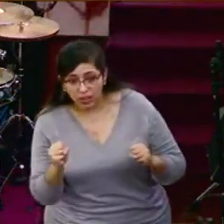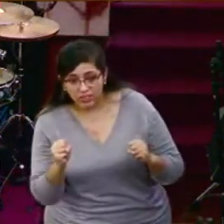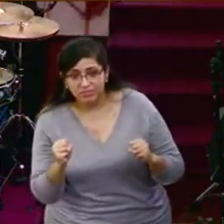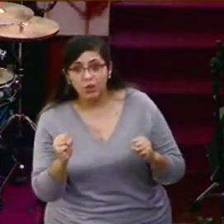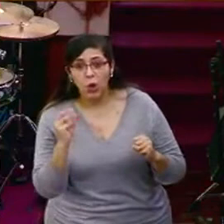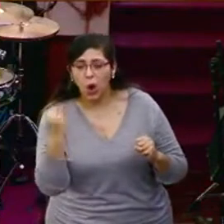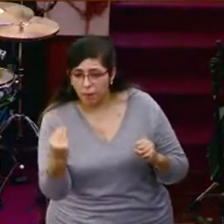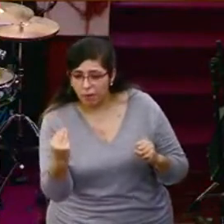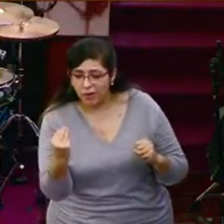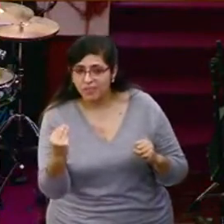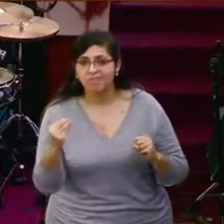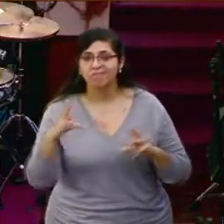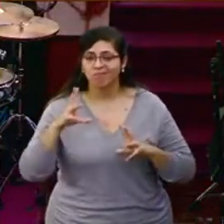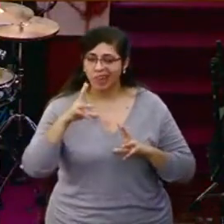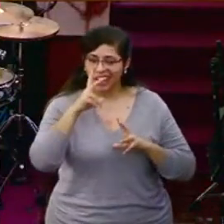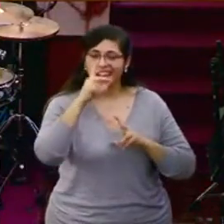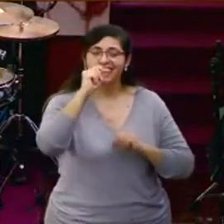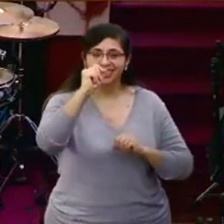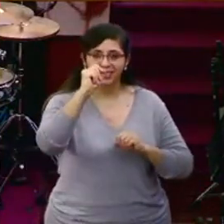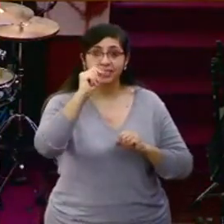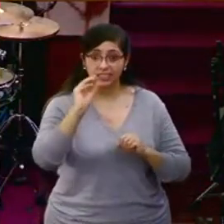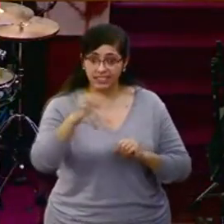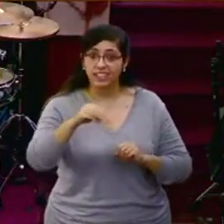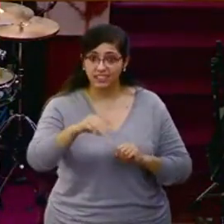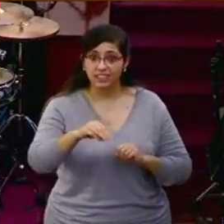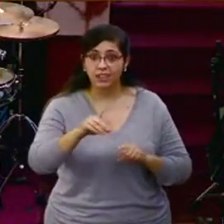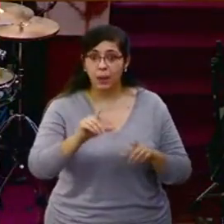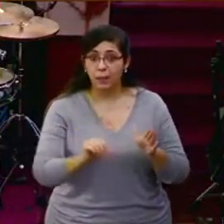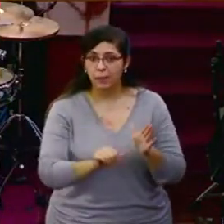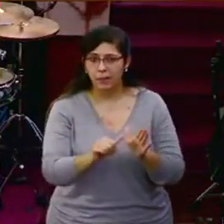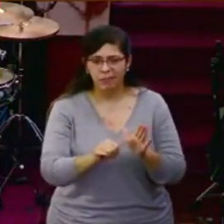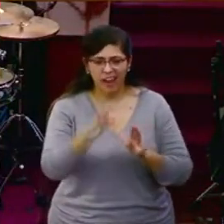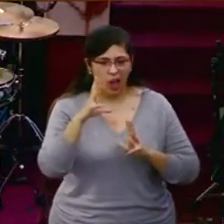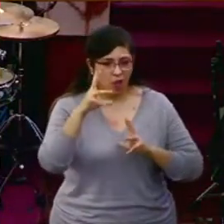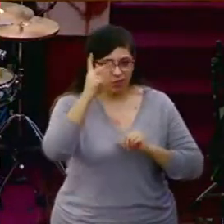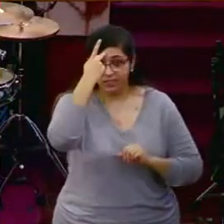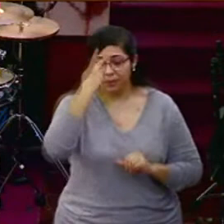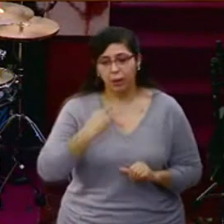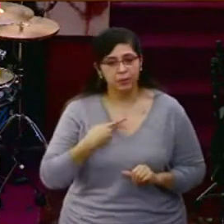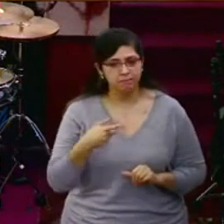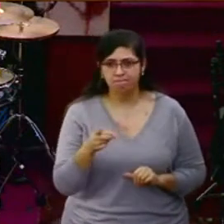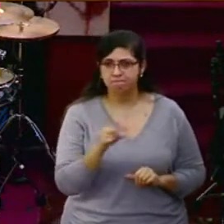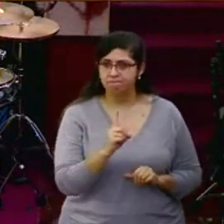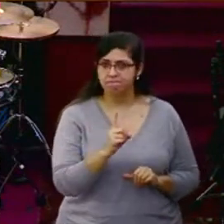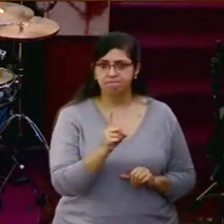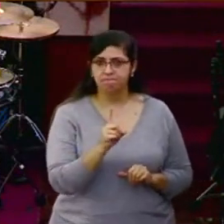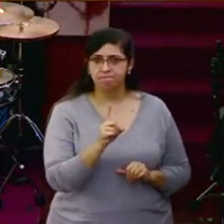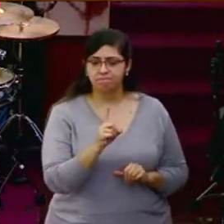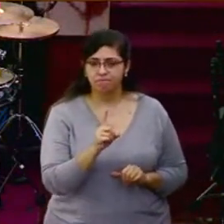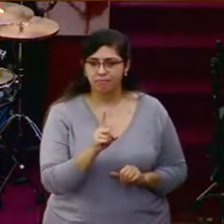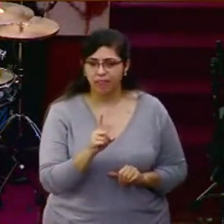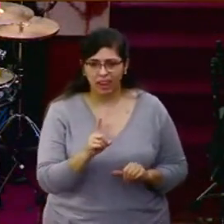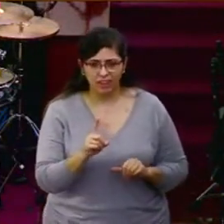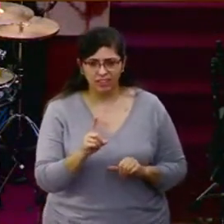fortalecido mas precisa se entender uma cursa primeiro não é uma força natural em nossa não